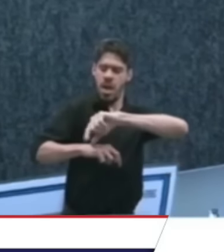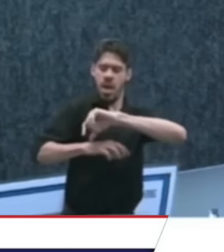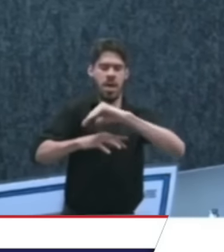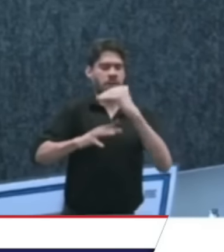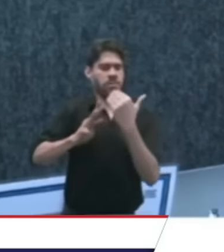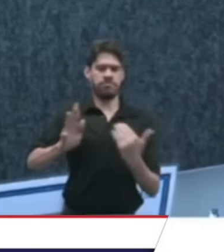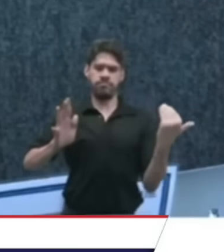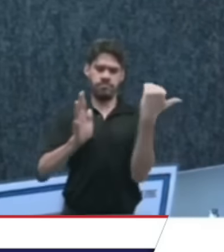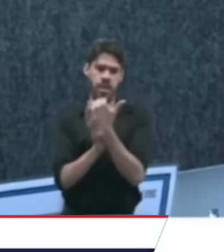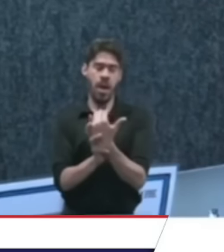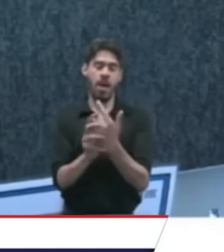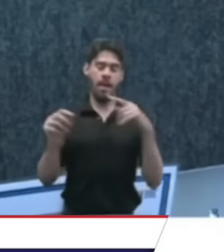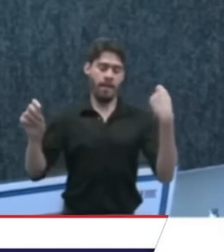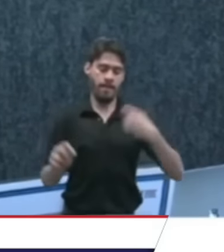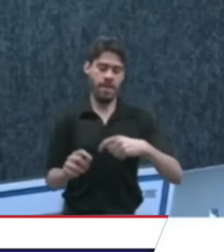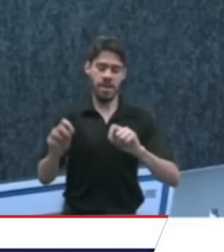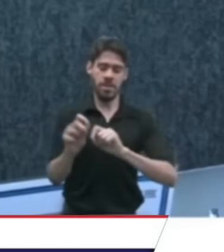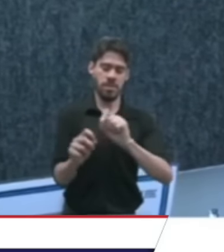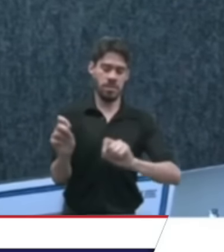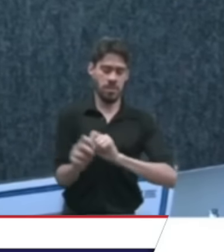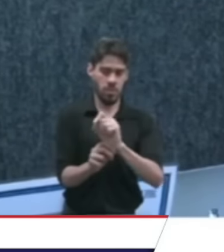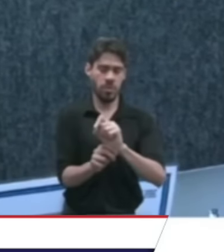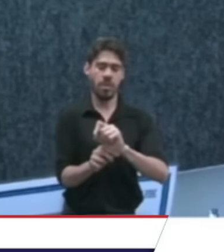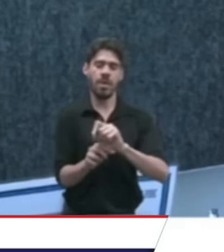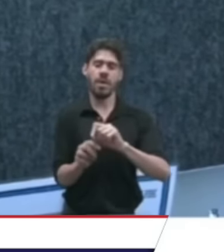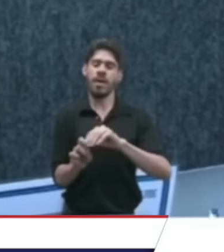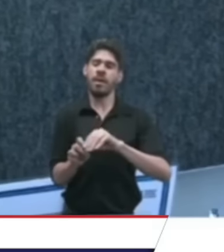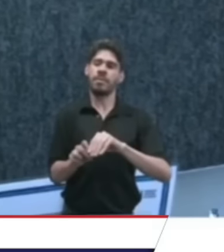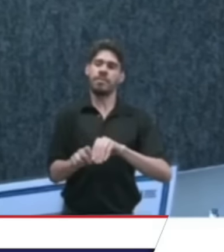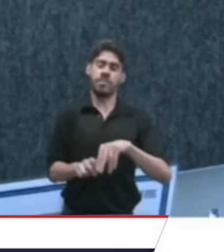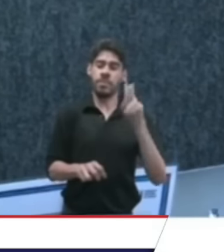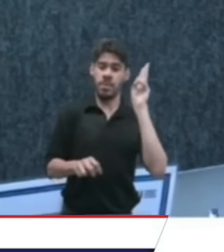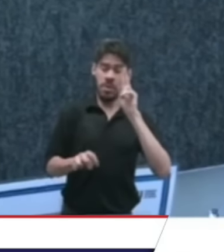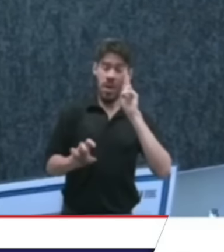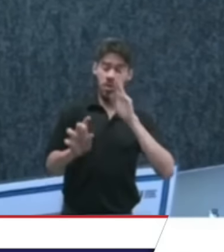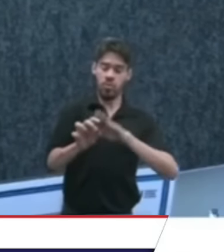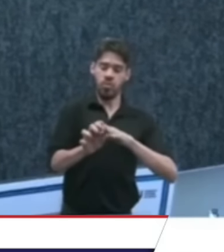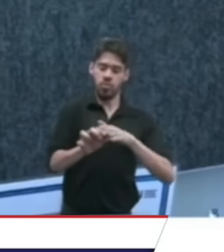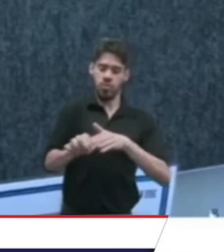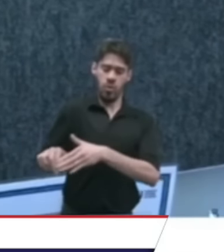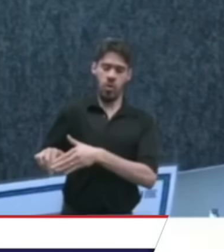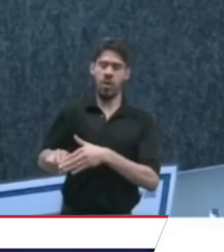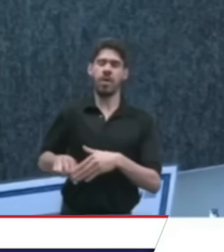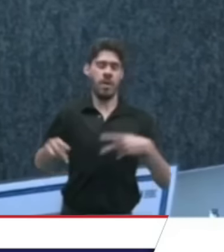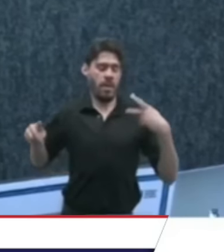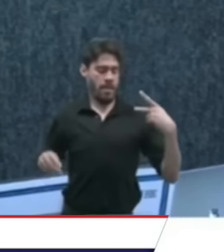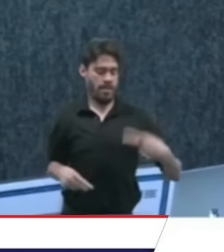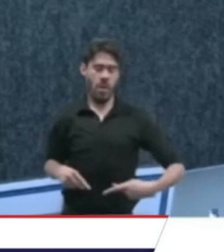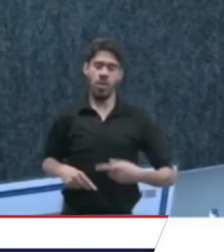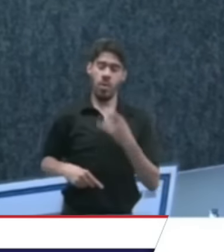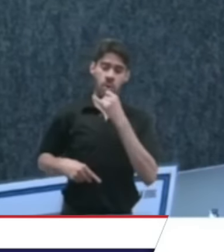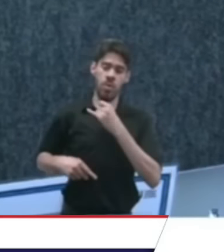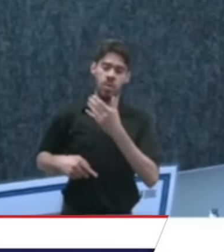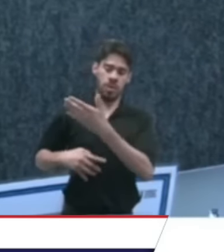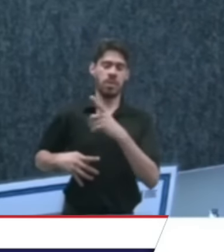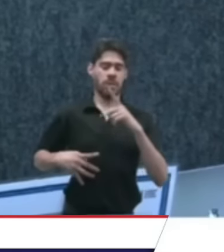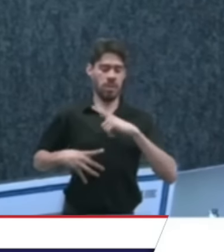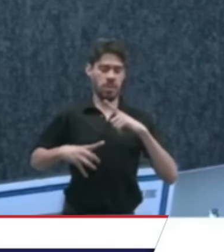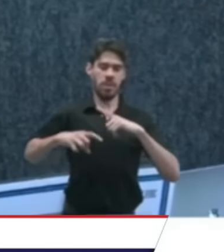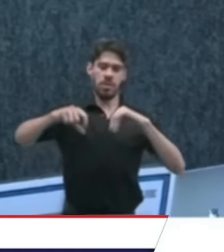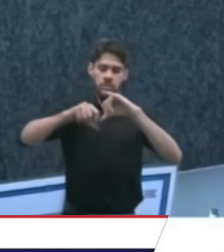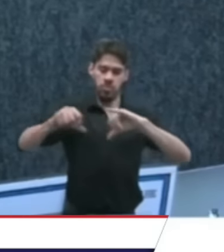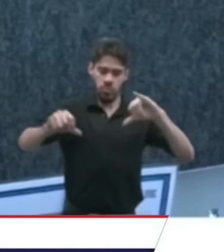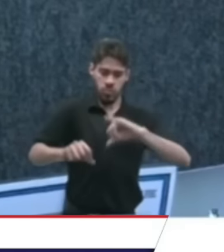preciso empurrar para a margem da história comportamentos como esses que estão sendo